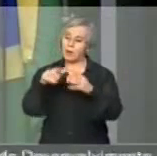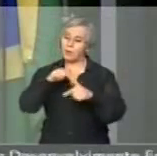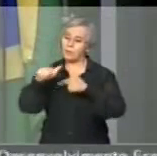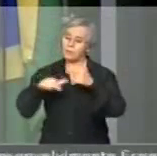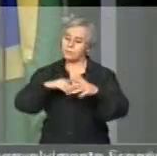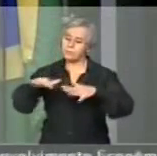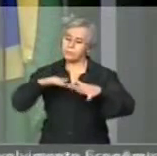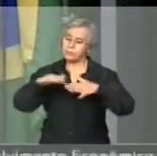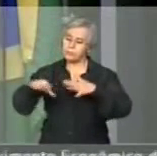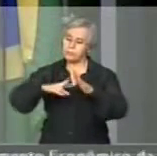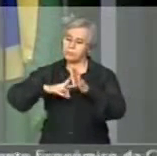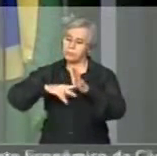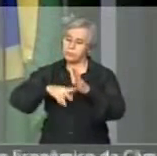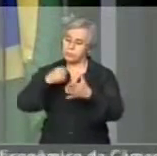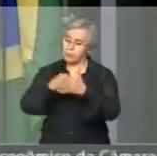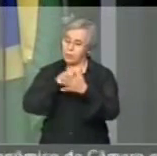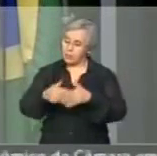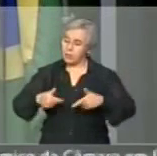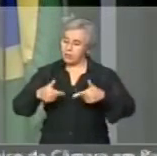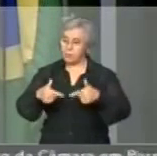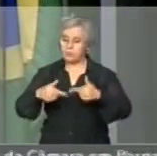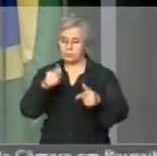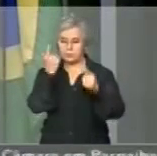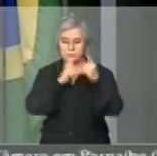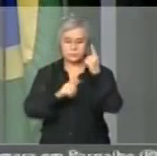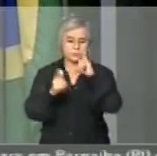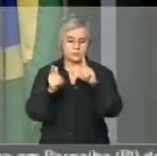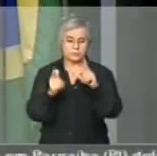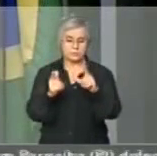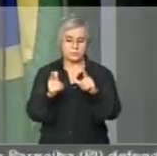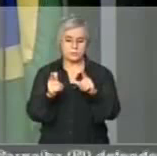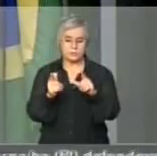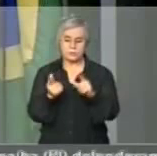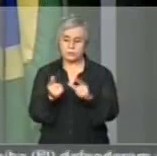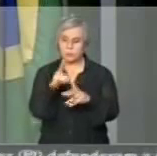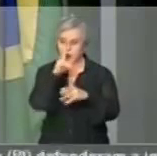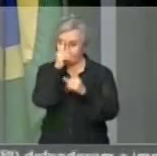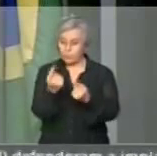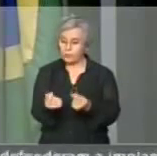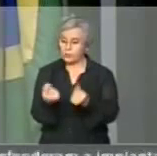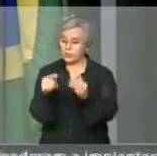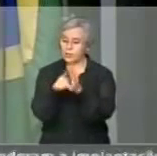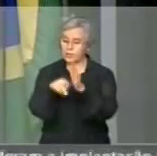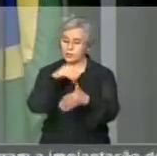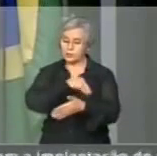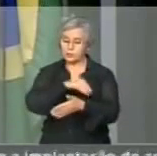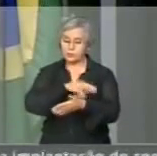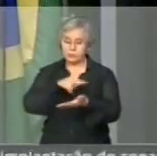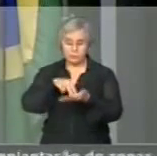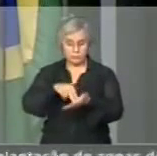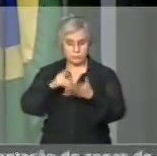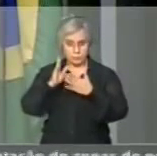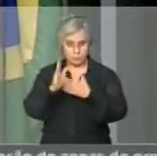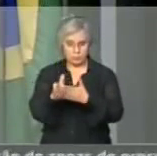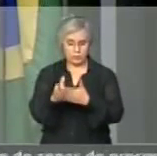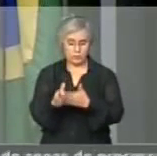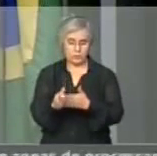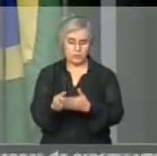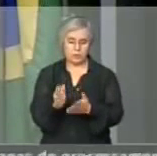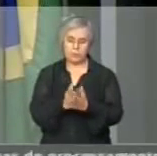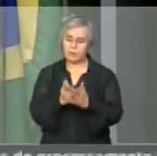de articular lutas que deem conta de recuperar e manter o poder aquisitivo dos salários, via